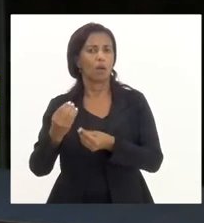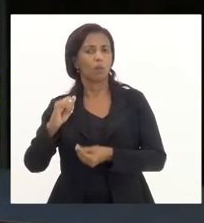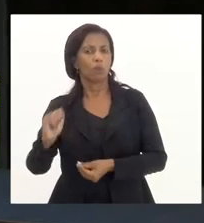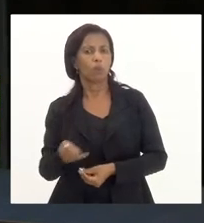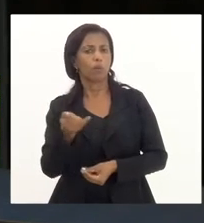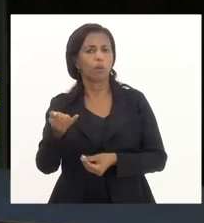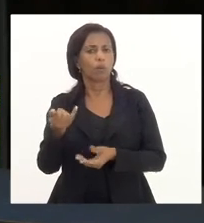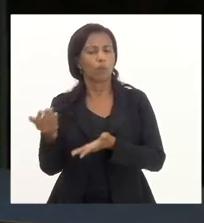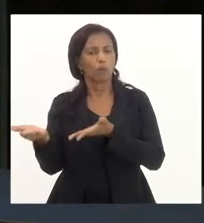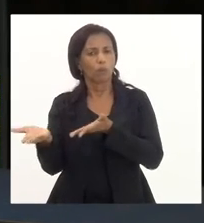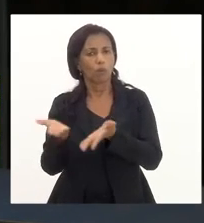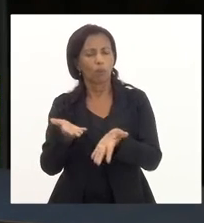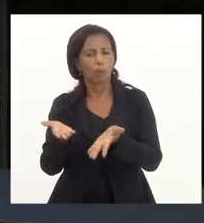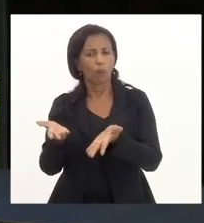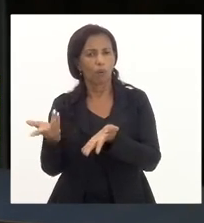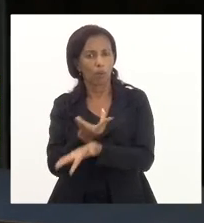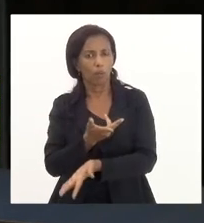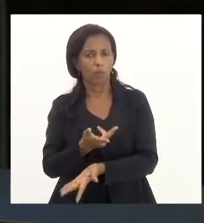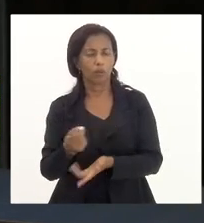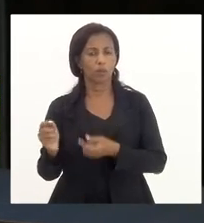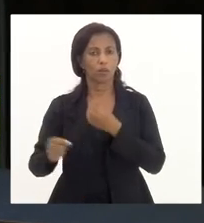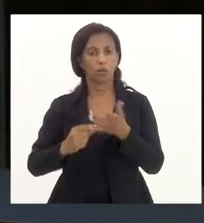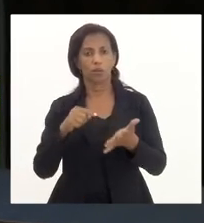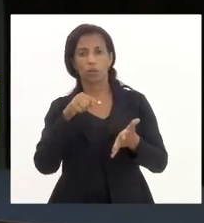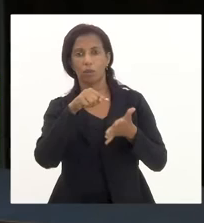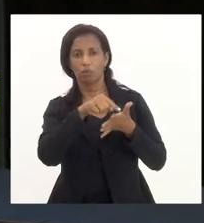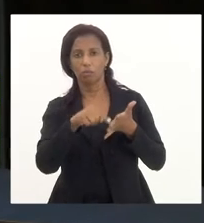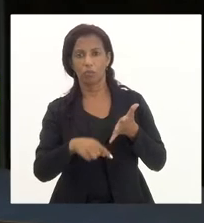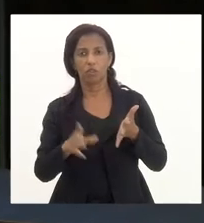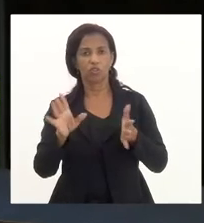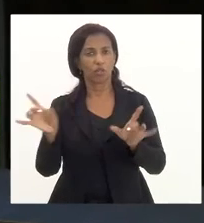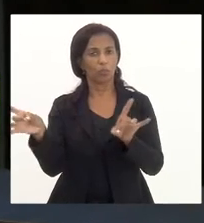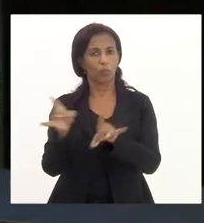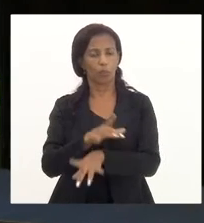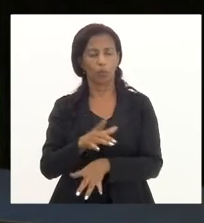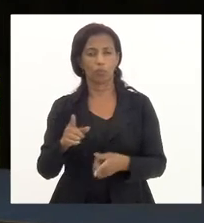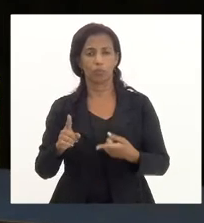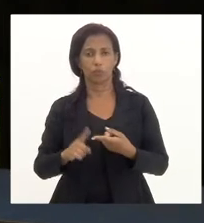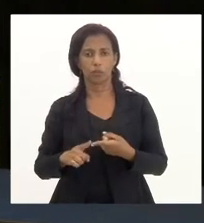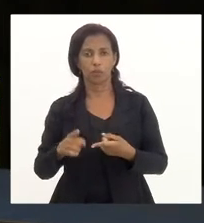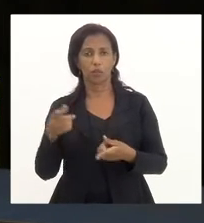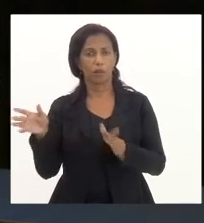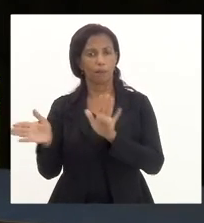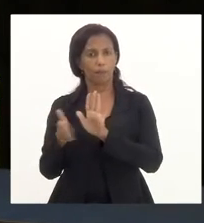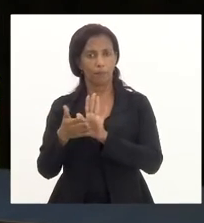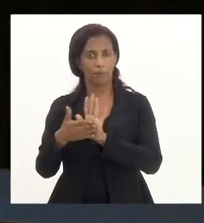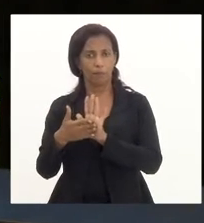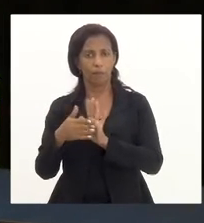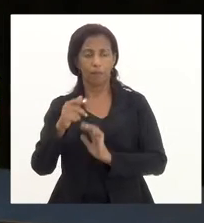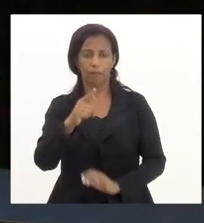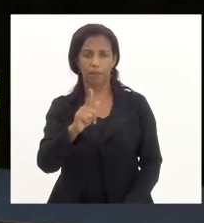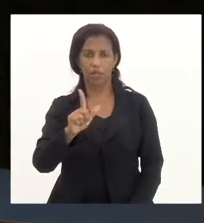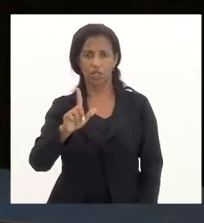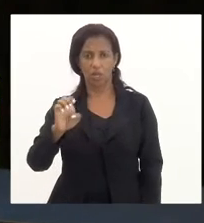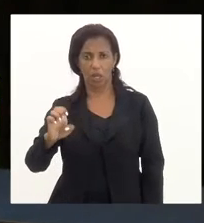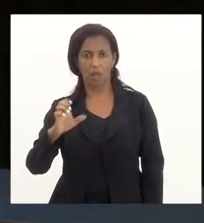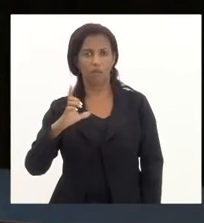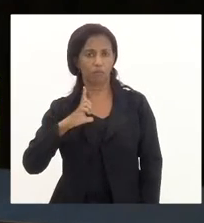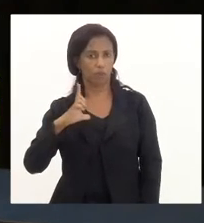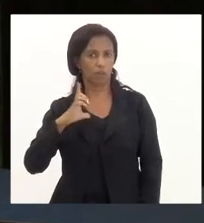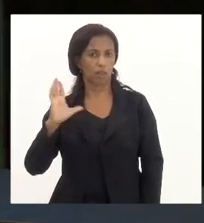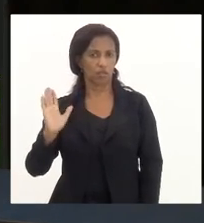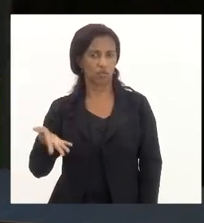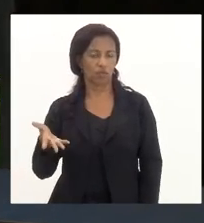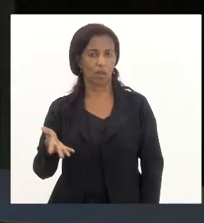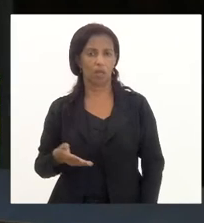elas ocorram o que nós apontamos já de Pronto foi o que a própria PG apontou que tem